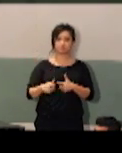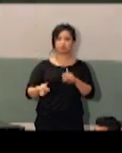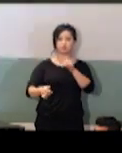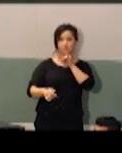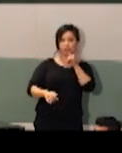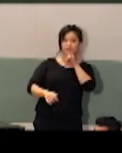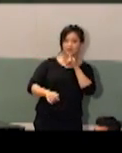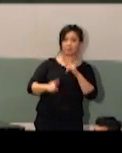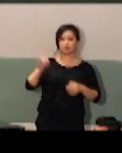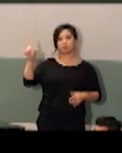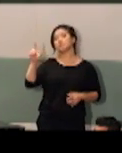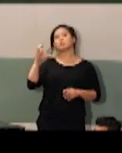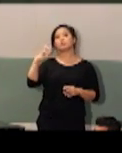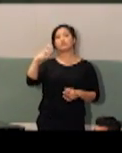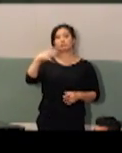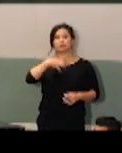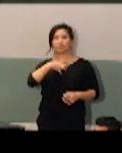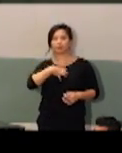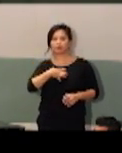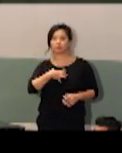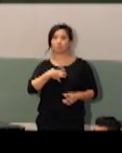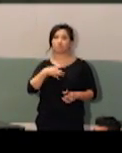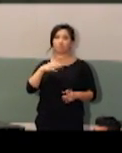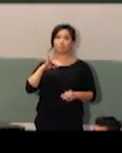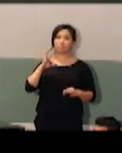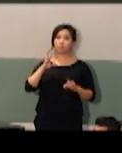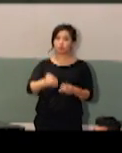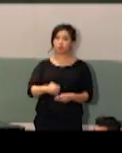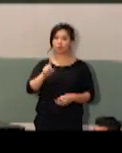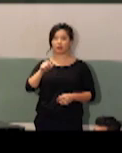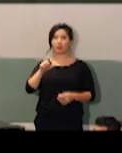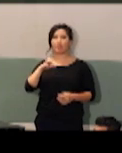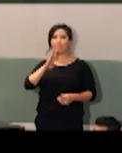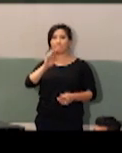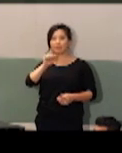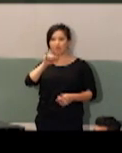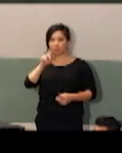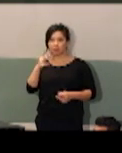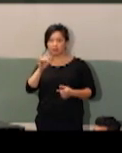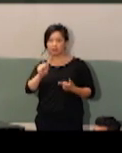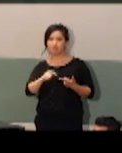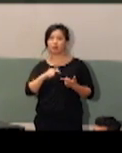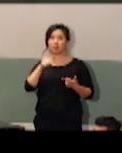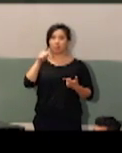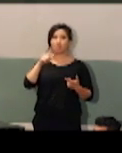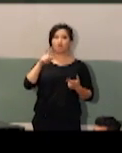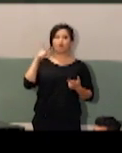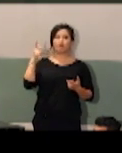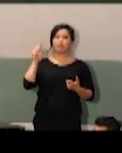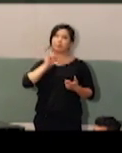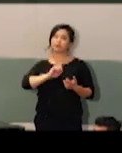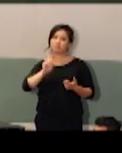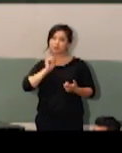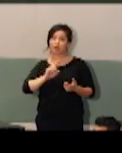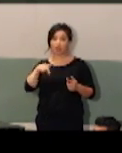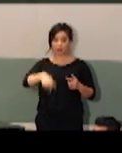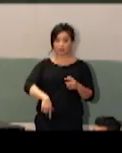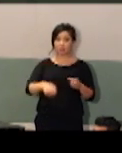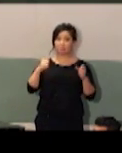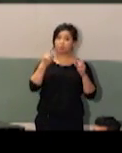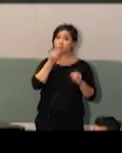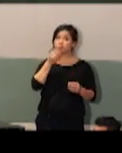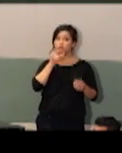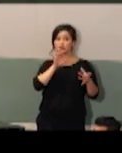tudo é Bahia. Belo Horizonte, tudo é Minas Gerais. Aqui não. Nós temos Goiás e temos também Minas Gerais. O SUS